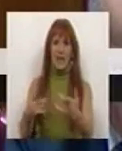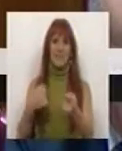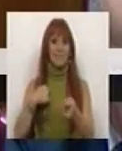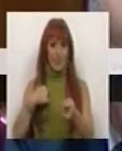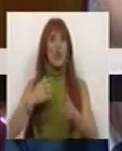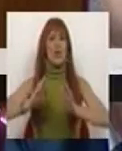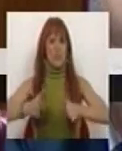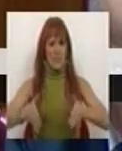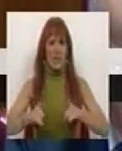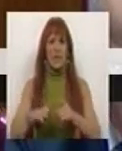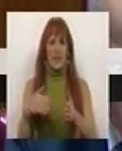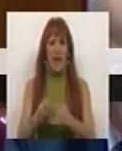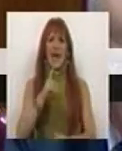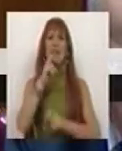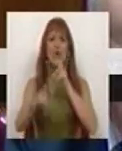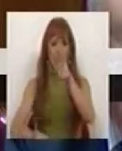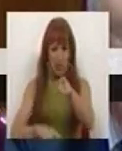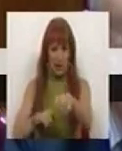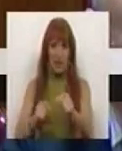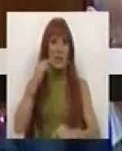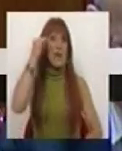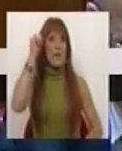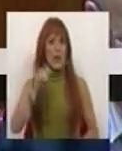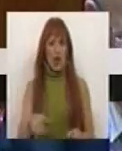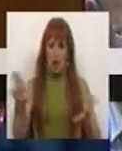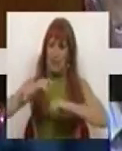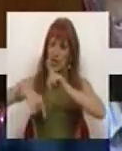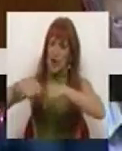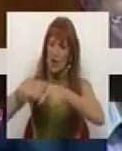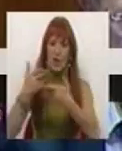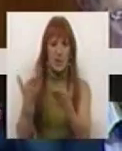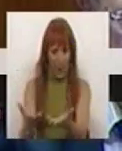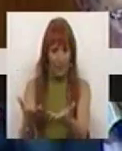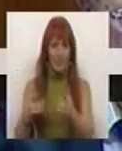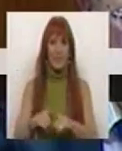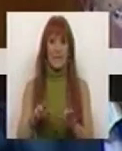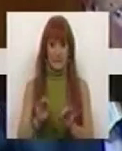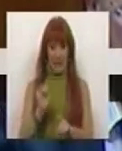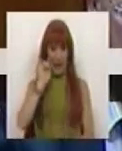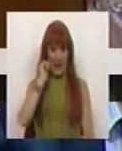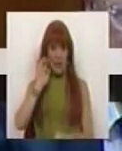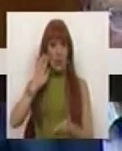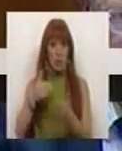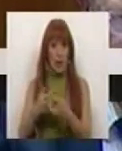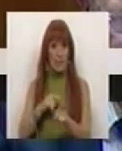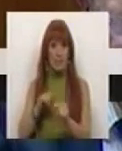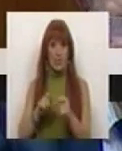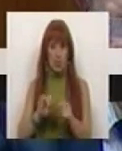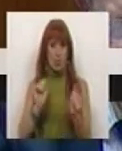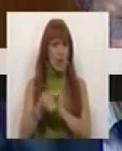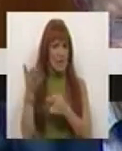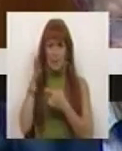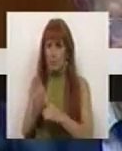que nós temos que dar resposta, em particular para as novas gerações. Desta crise resultou uma mudança